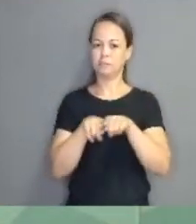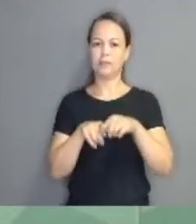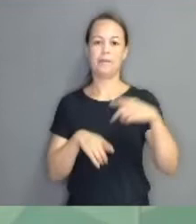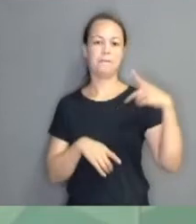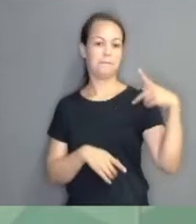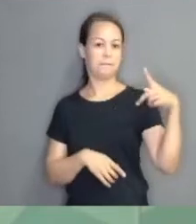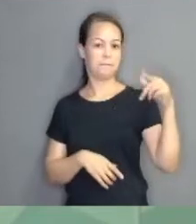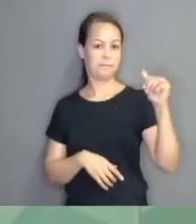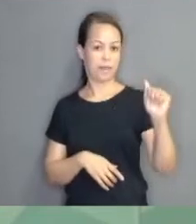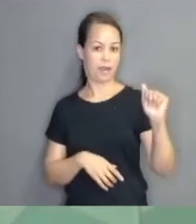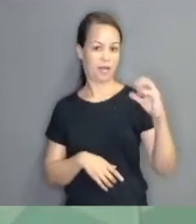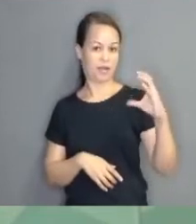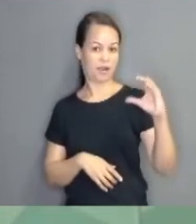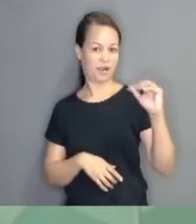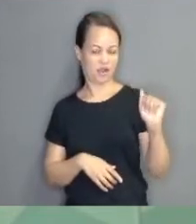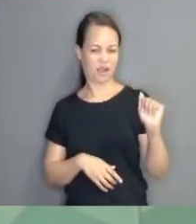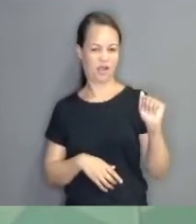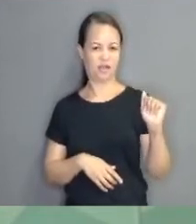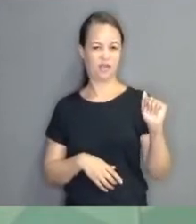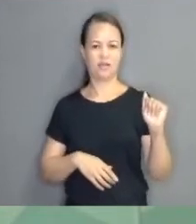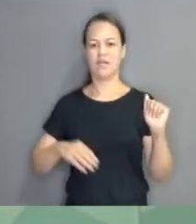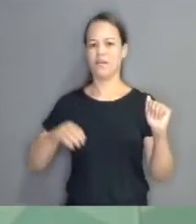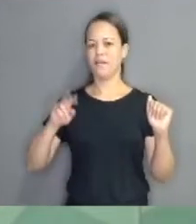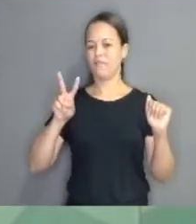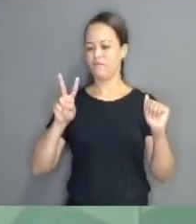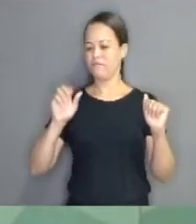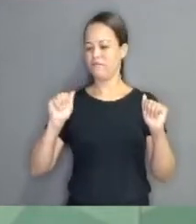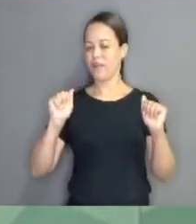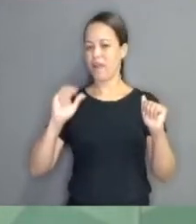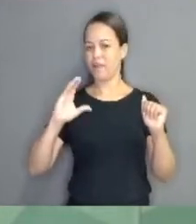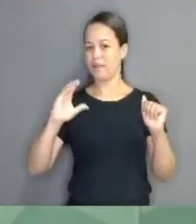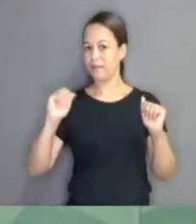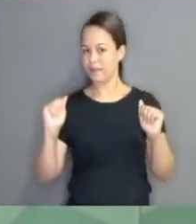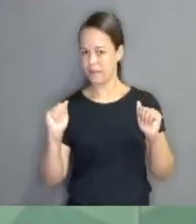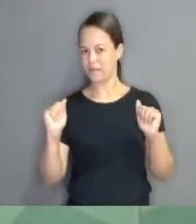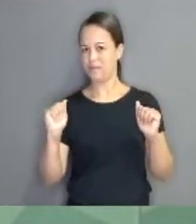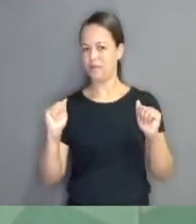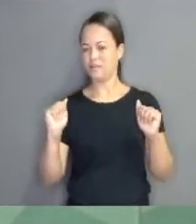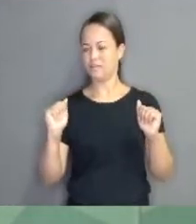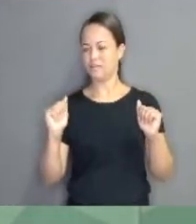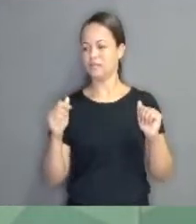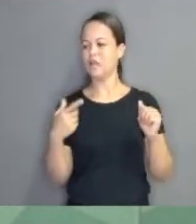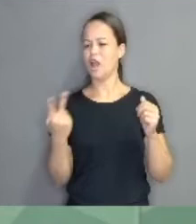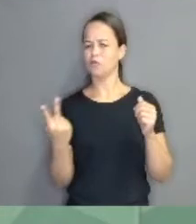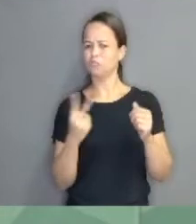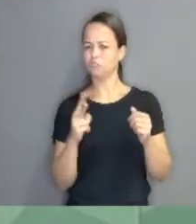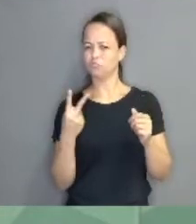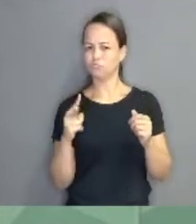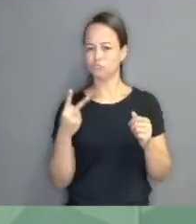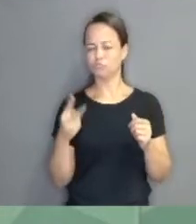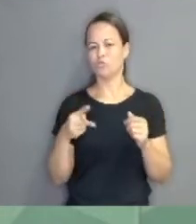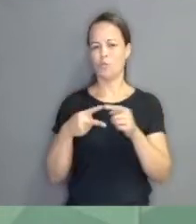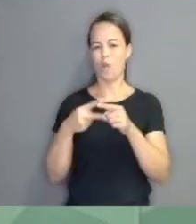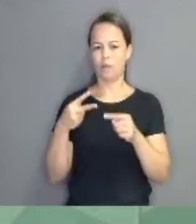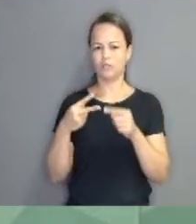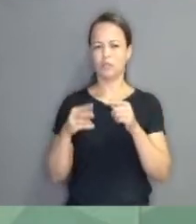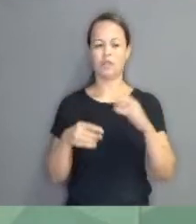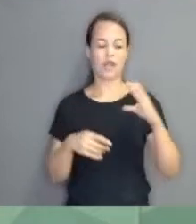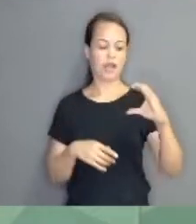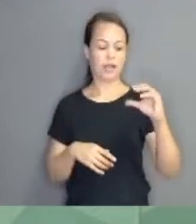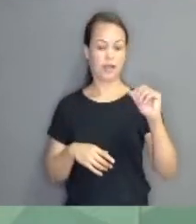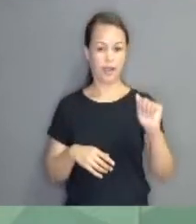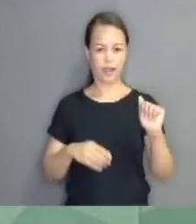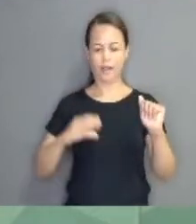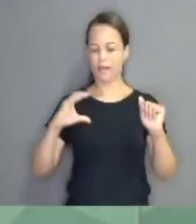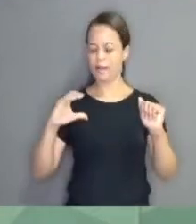e vaca parka vaca as duas terminam com o